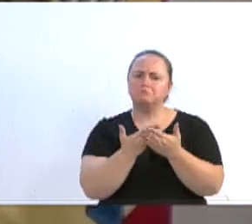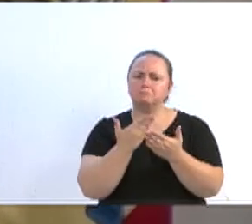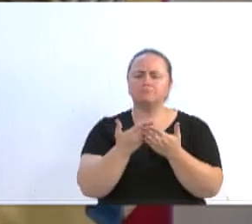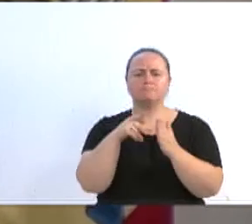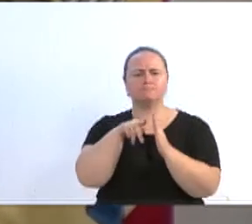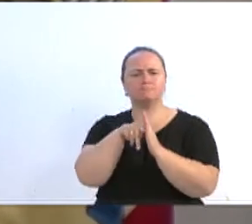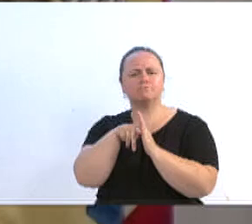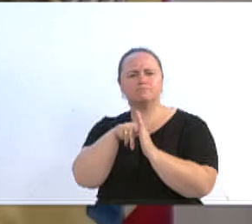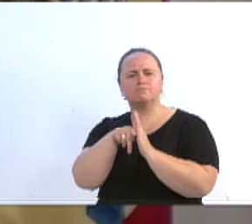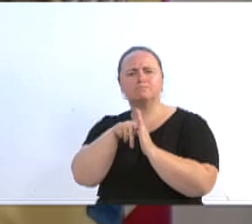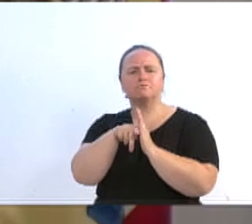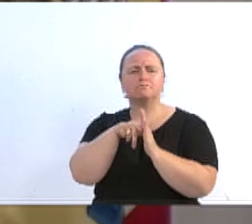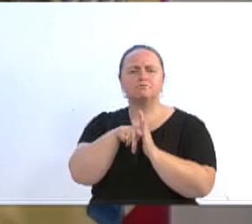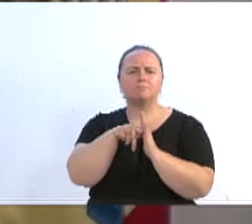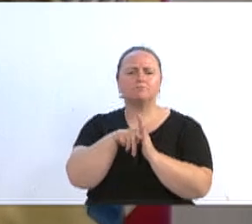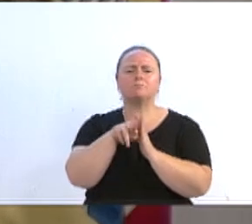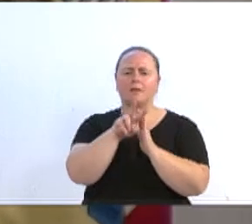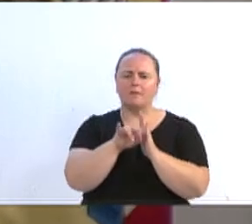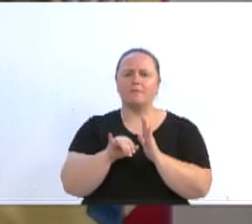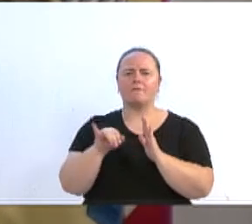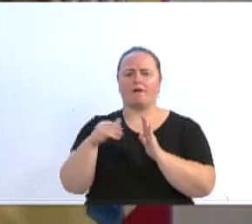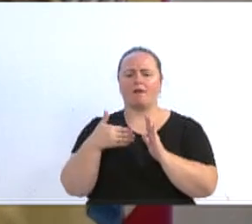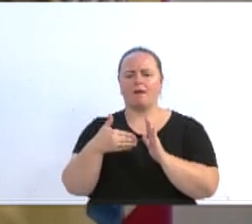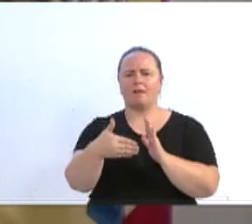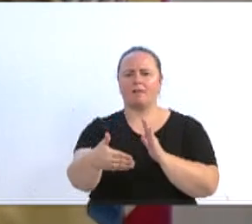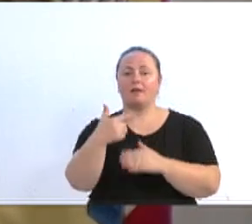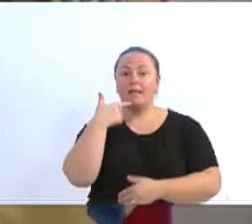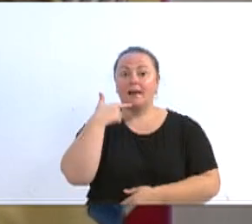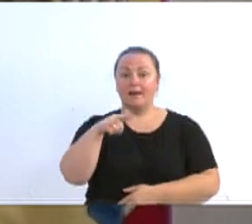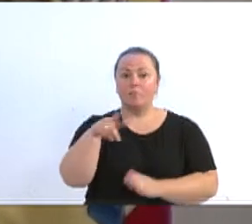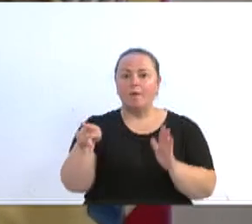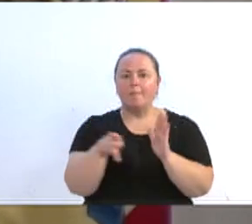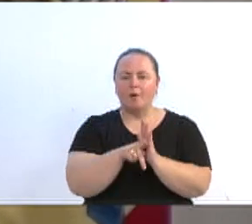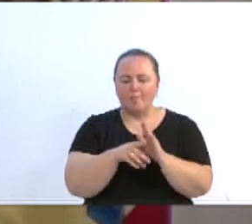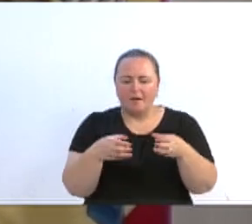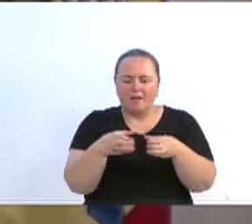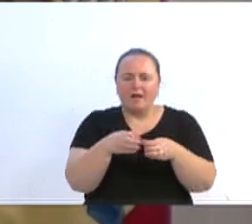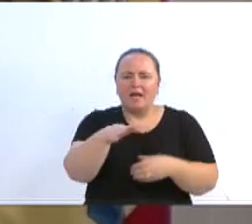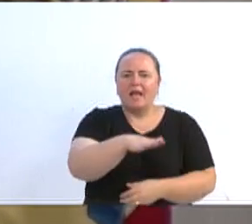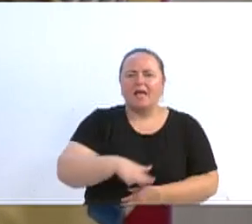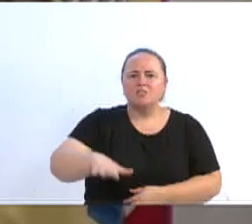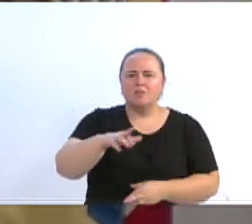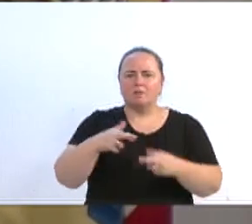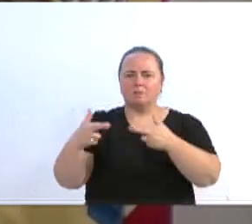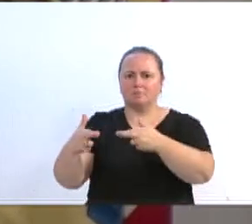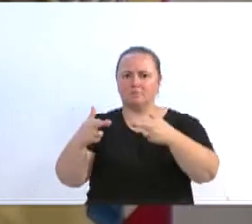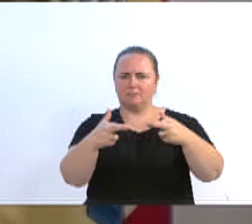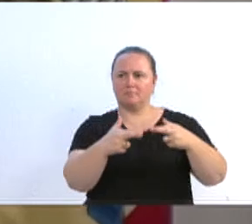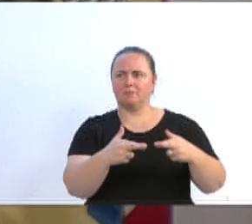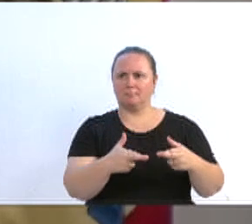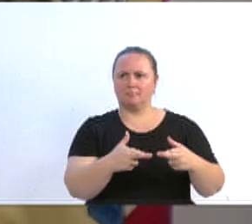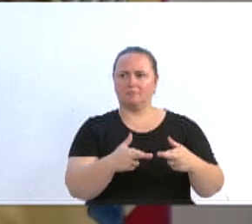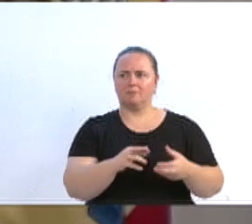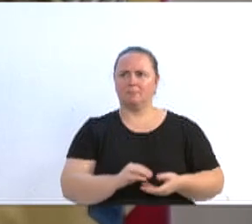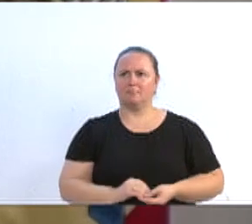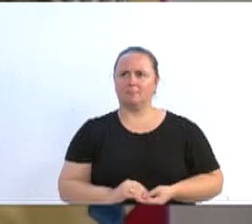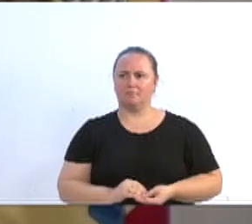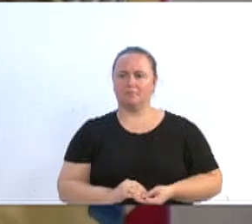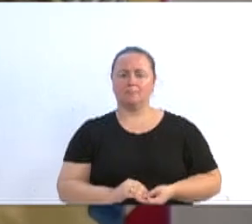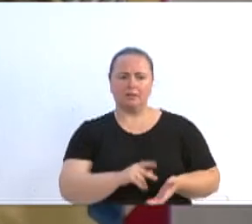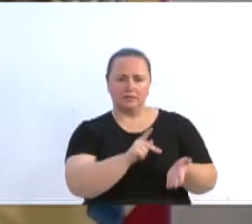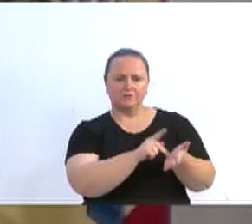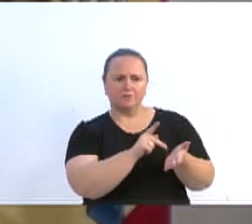estudioso vai pesquisar esse idioma falado aqui. Ouça, vereador Bruno, é sério. Ouça, não estou de